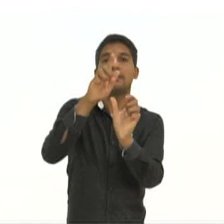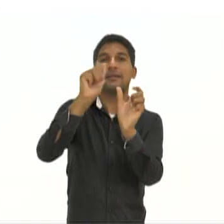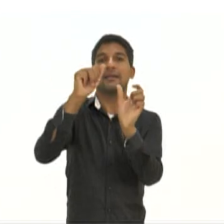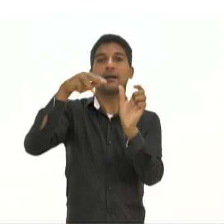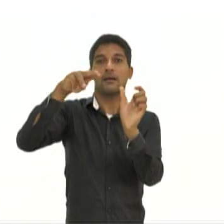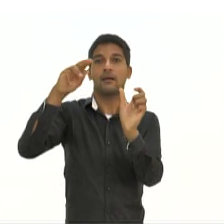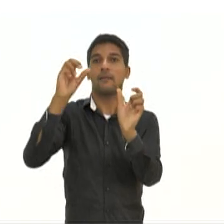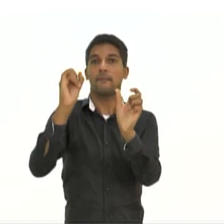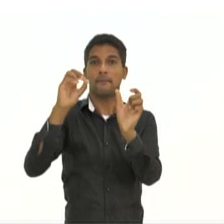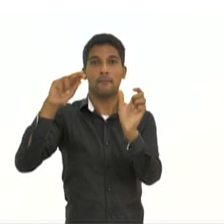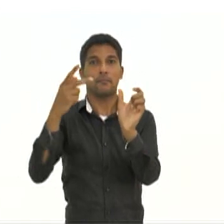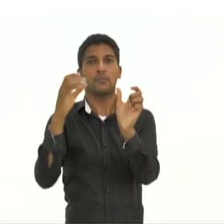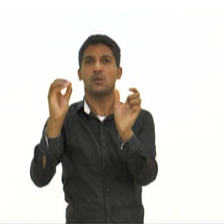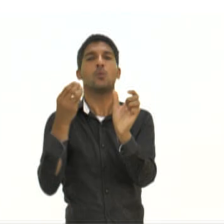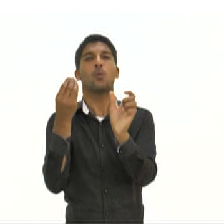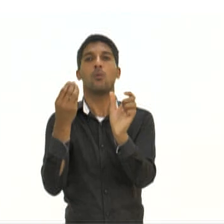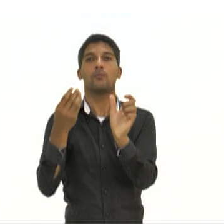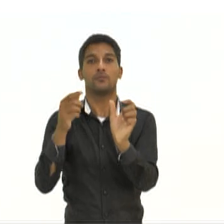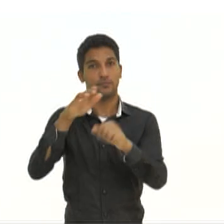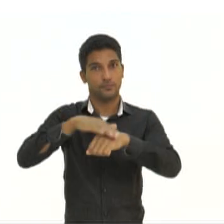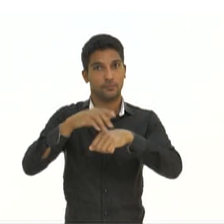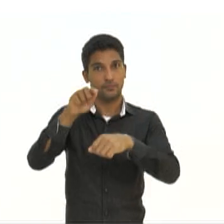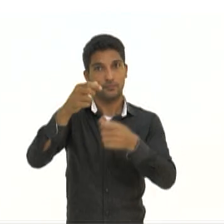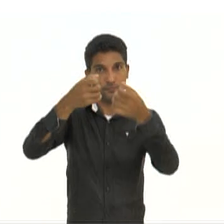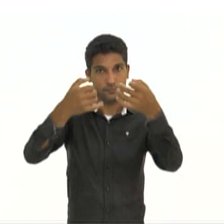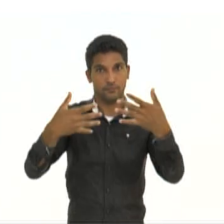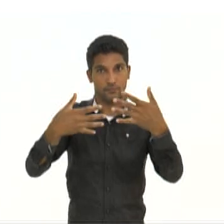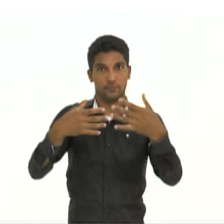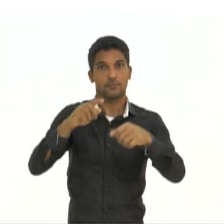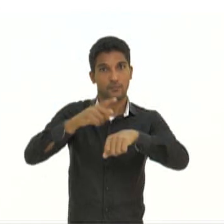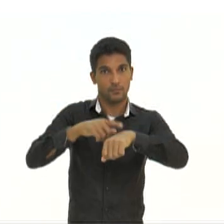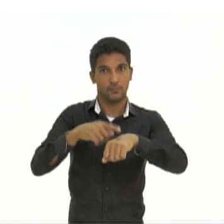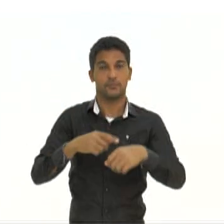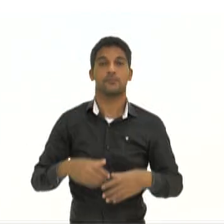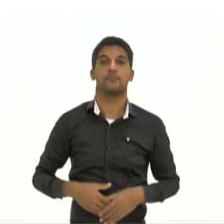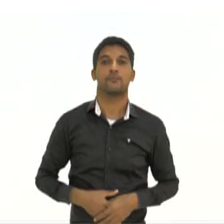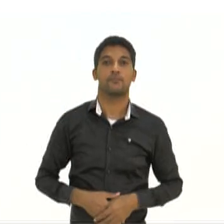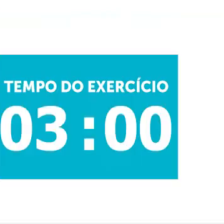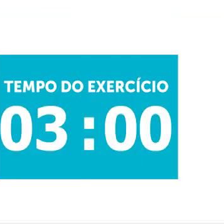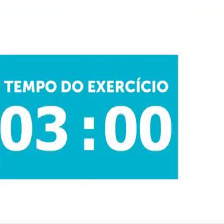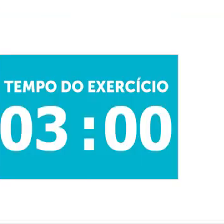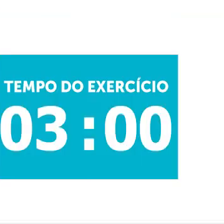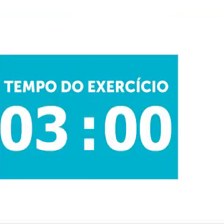construção dessa nova palavra aí, ok? Mais um tempo para esse exercício.